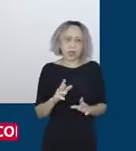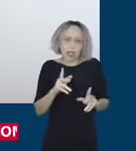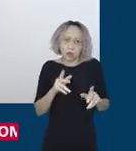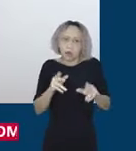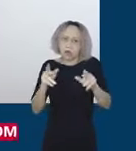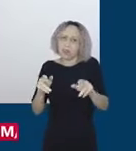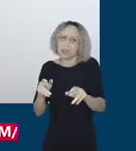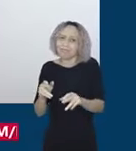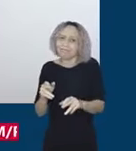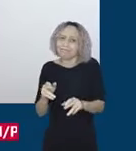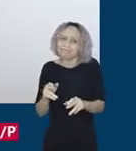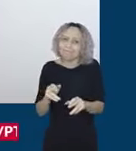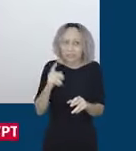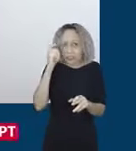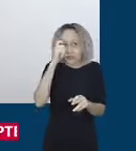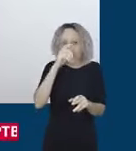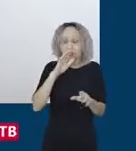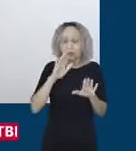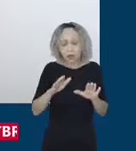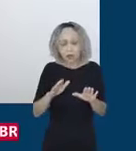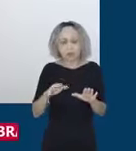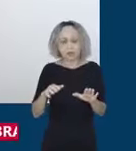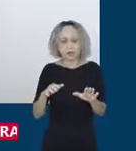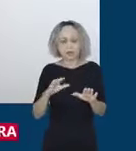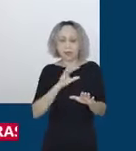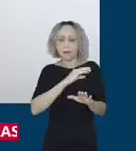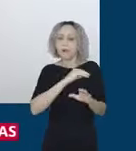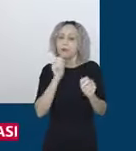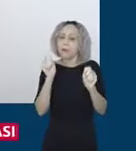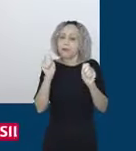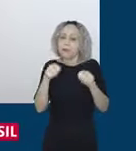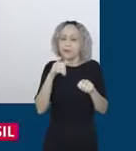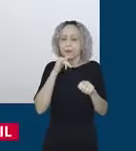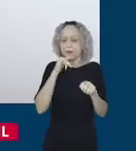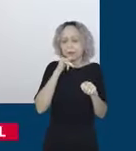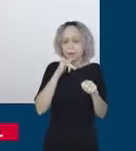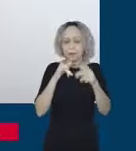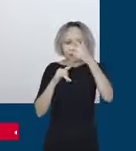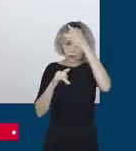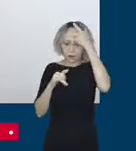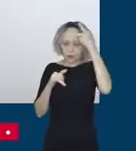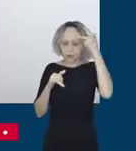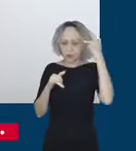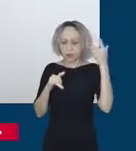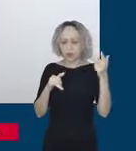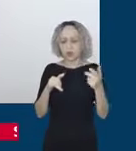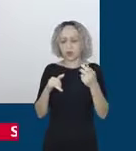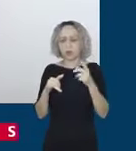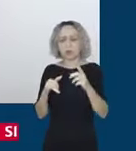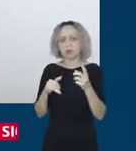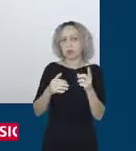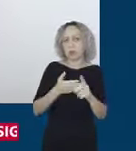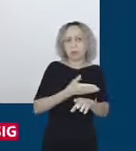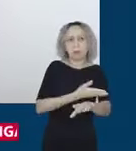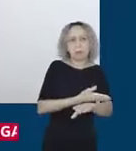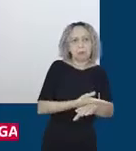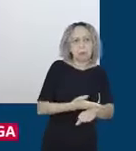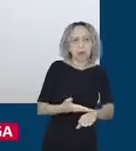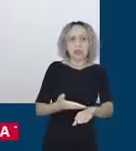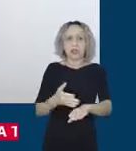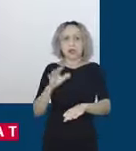abordagem ao cidadão brasileiro do mesmo jeito, seja negro, seja branco, seja